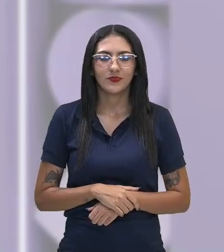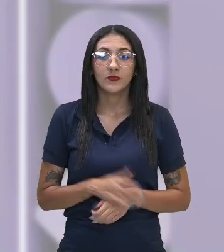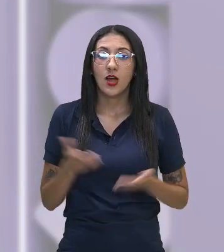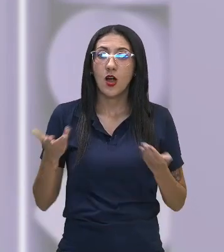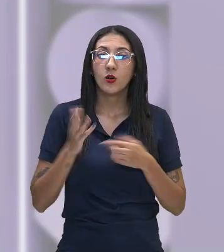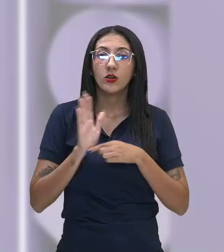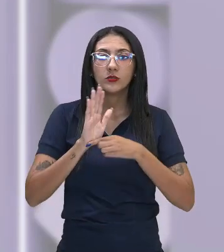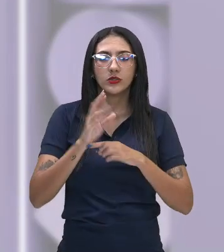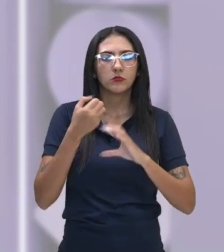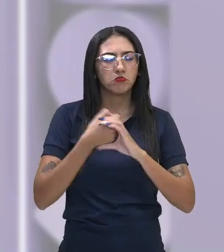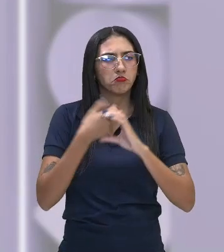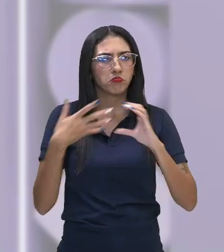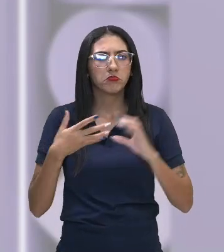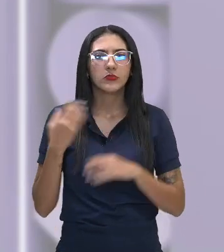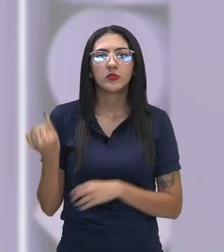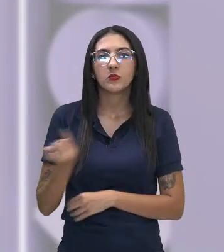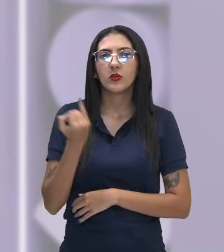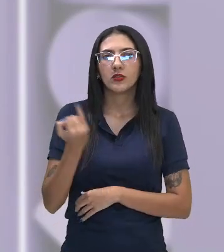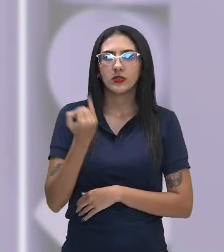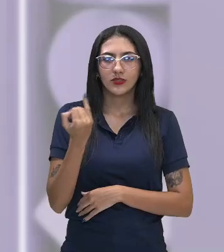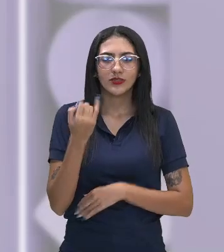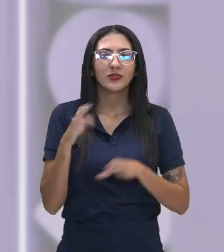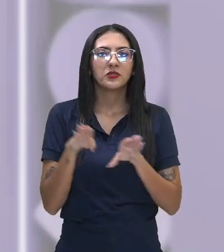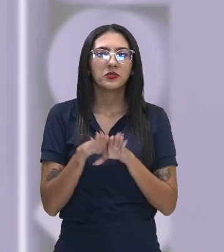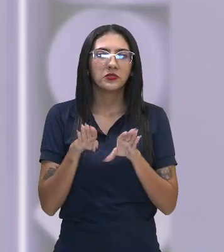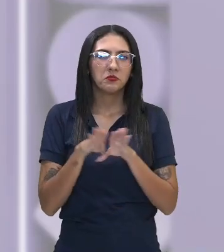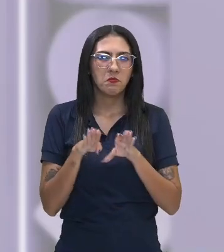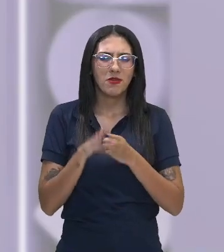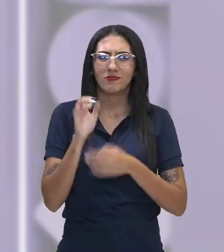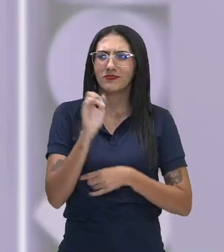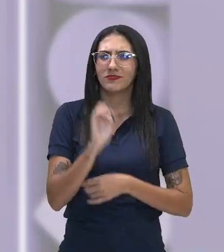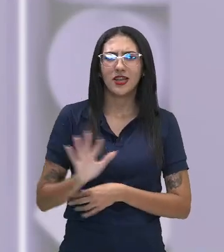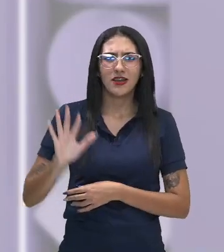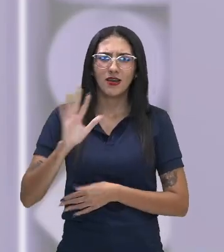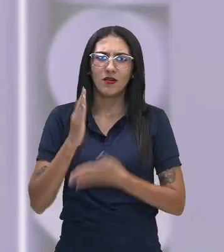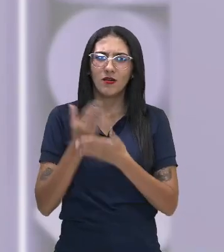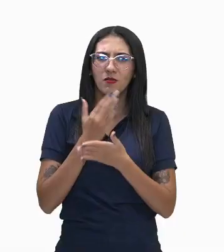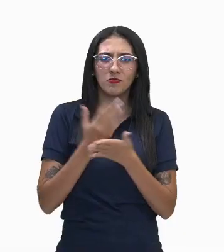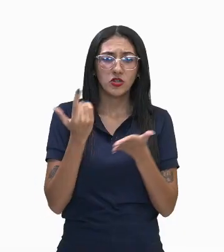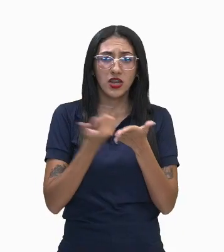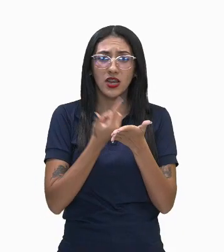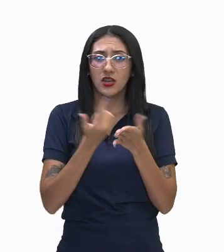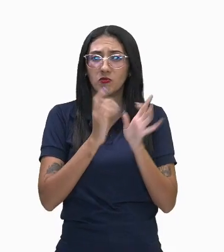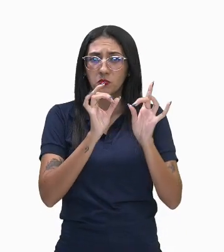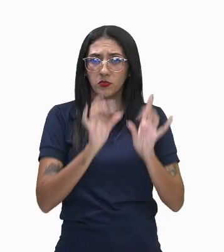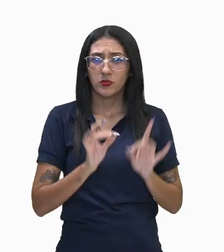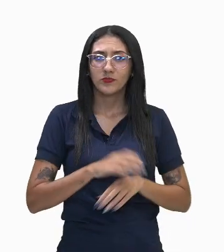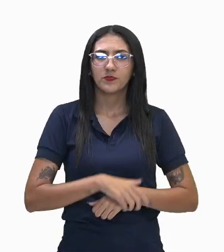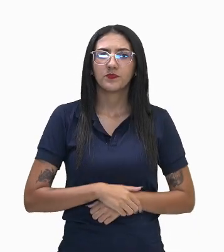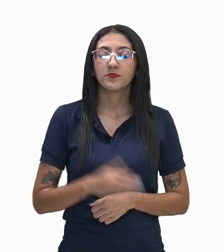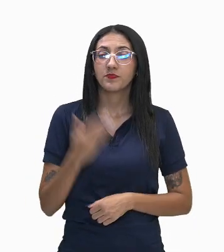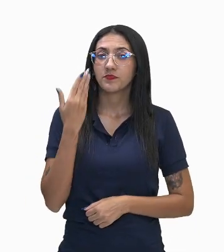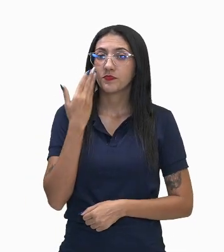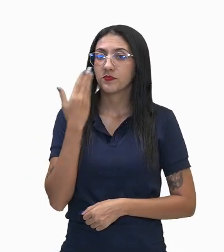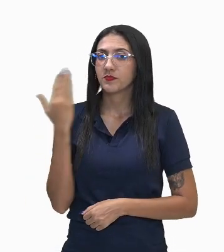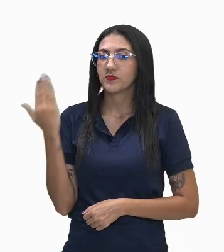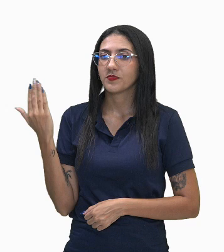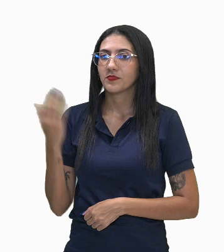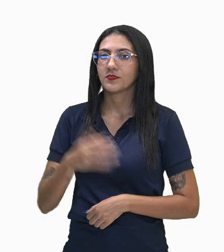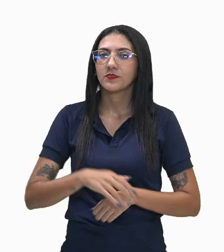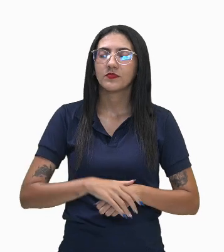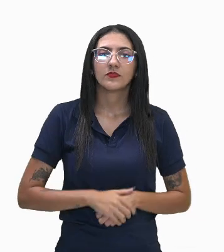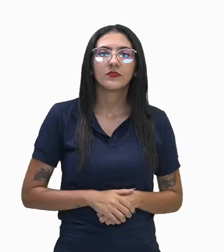aspectos muito importantes, né? Vamos passar de maneira bem geral sobre alguns livros sagrados, né? Nós temos o livro sagrado do judaísmo,